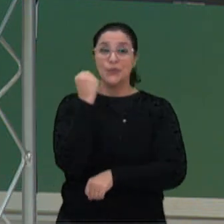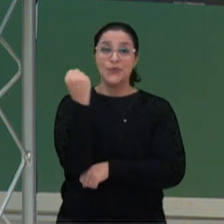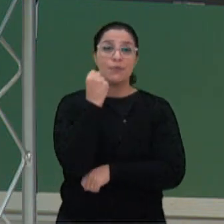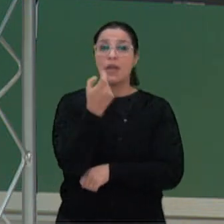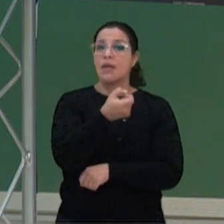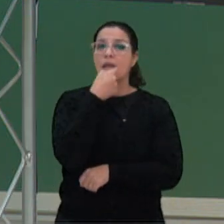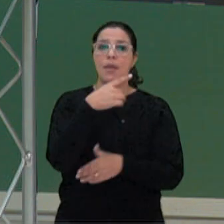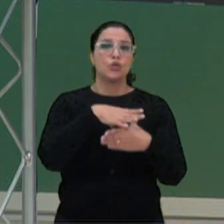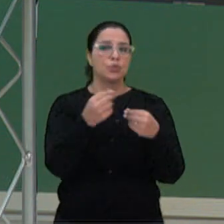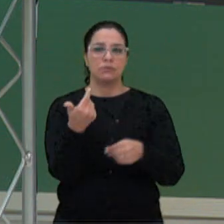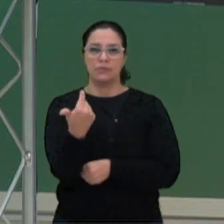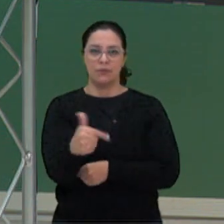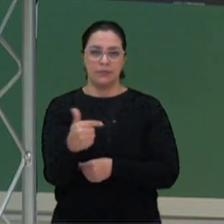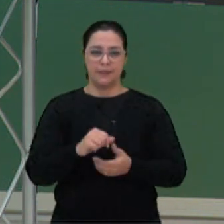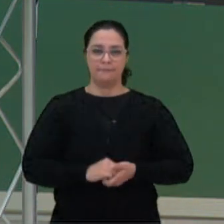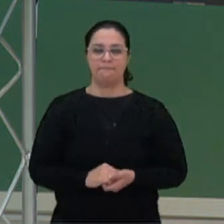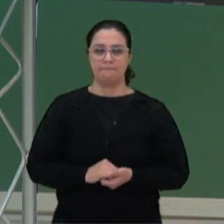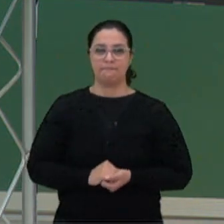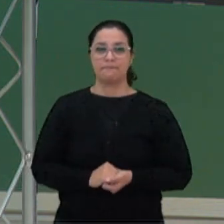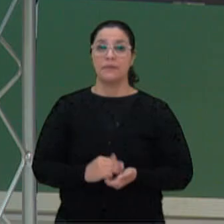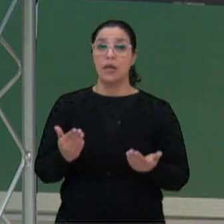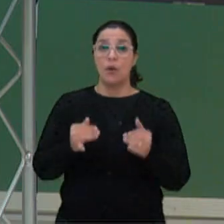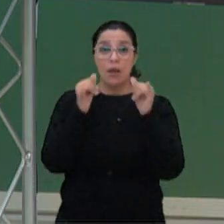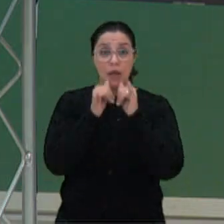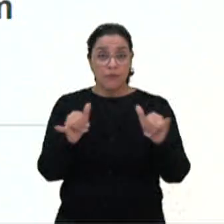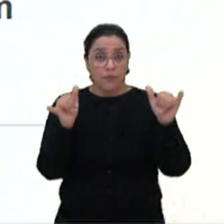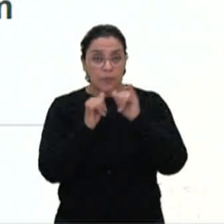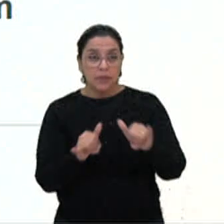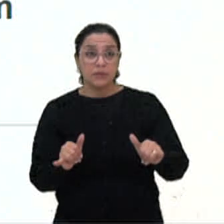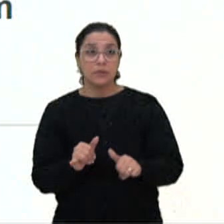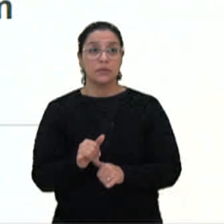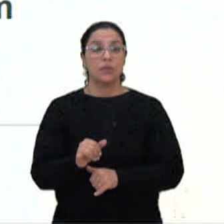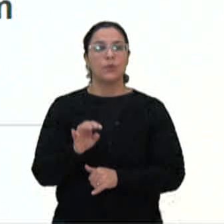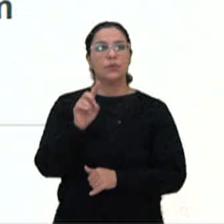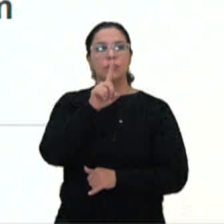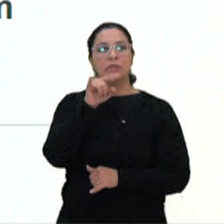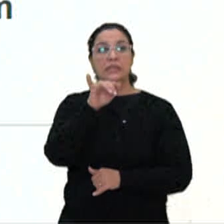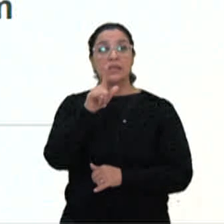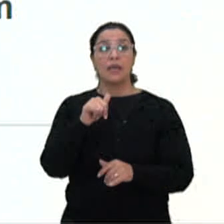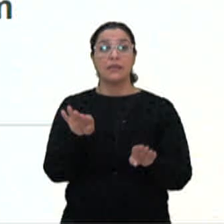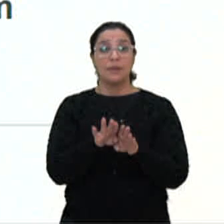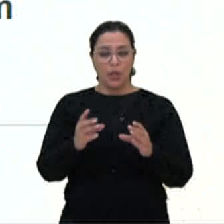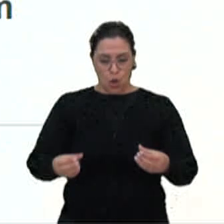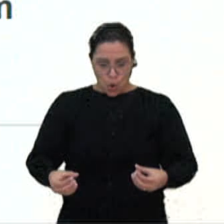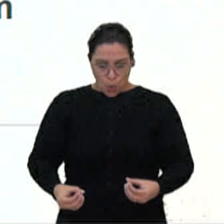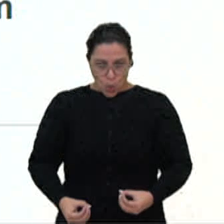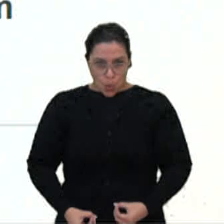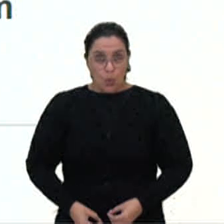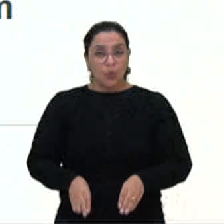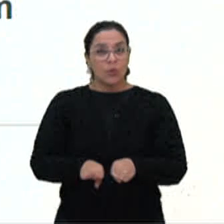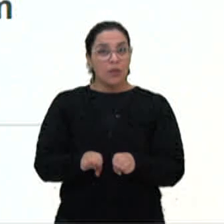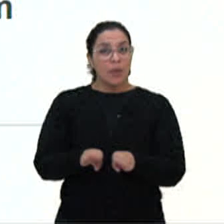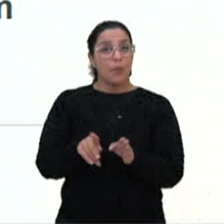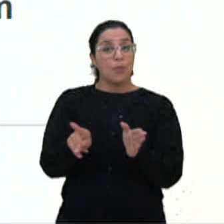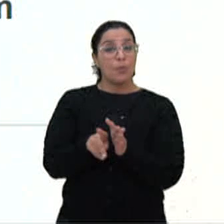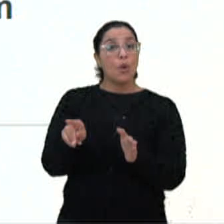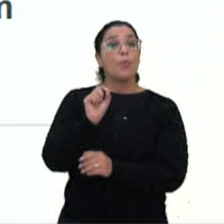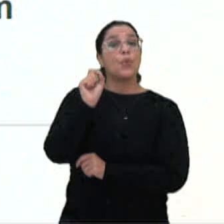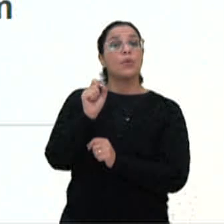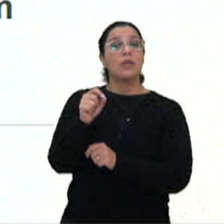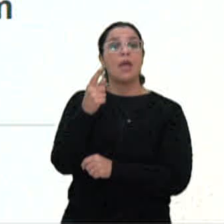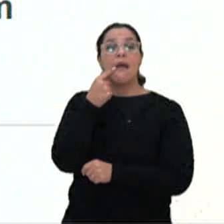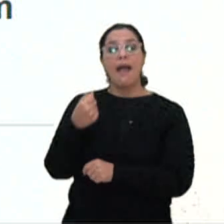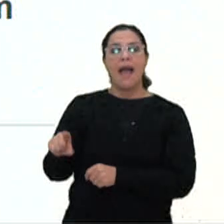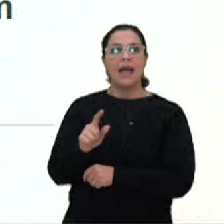têm remédio para elas, tá? Uma notícia aqui. Zika reduz fertilidade de testosterona em camundongos machos,